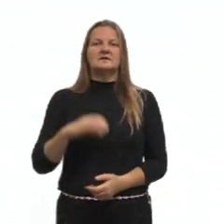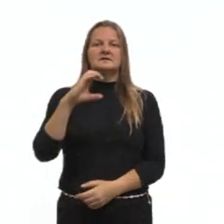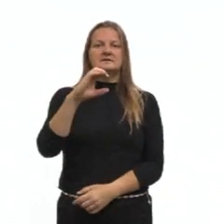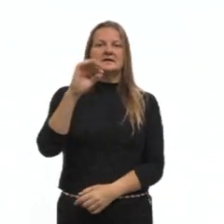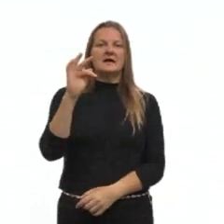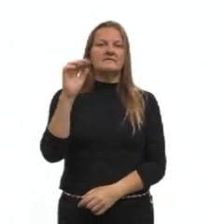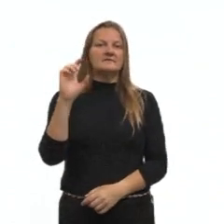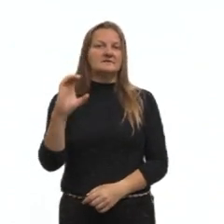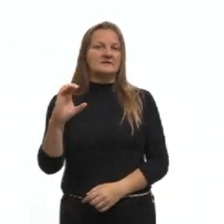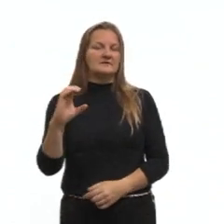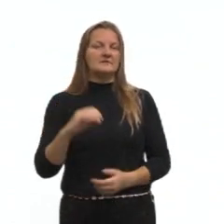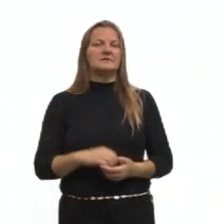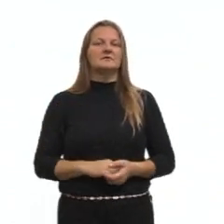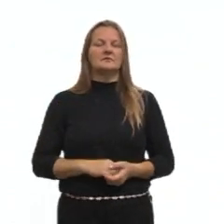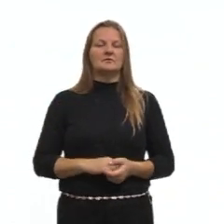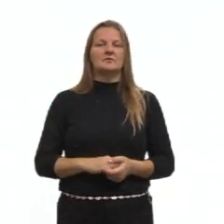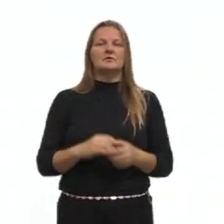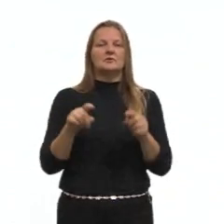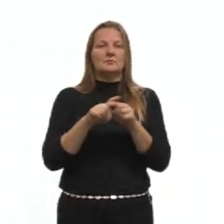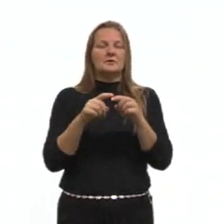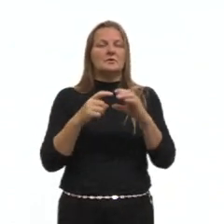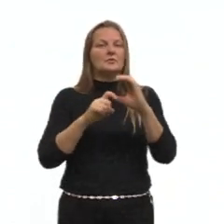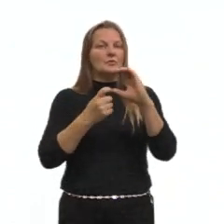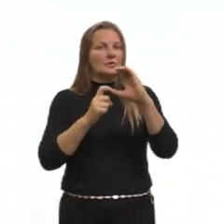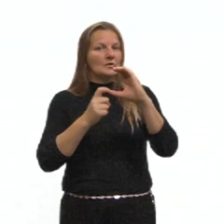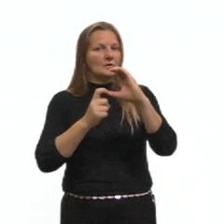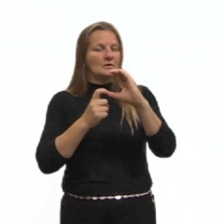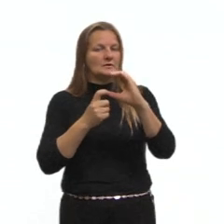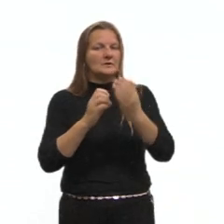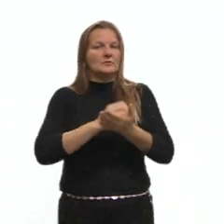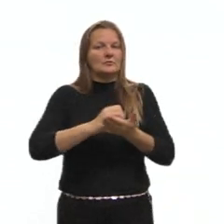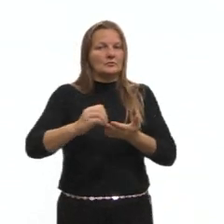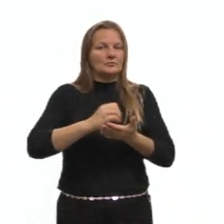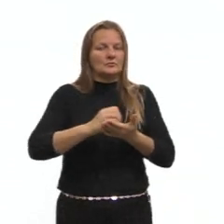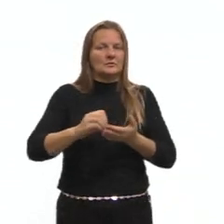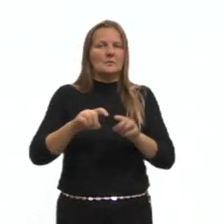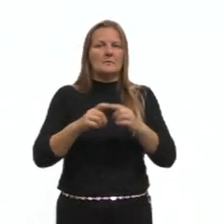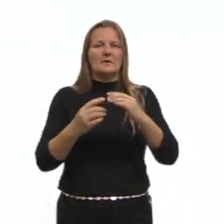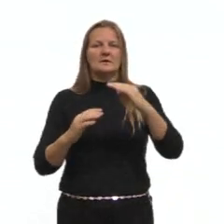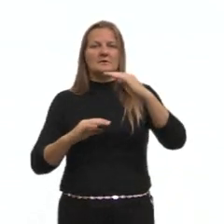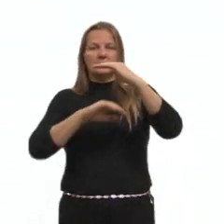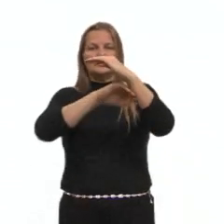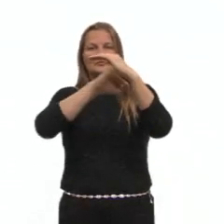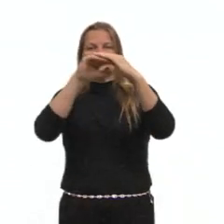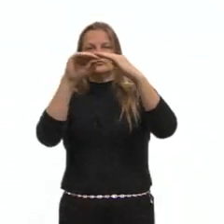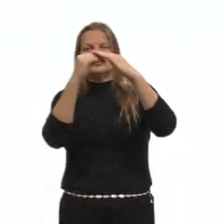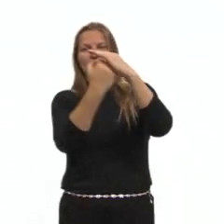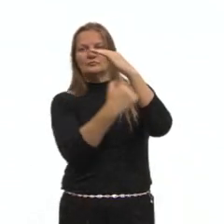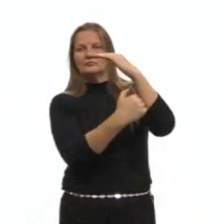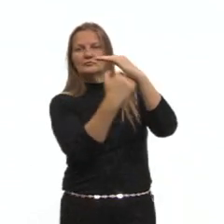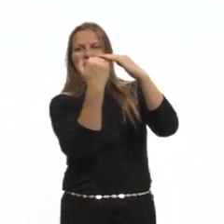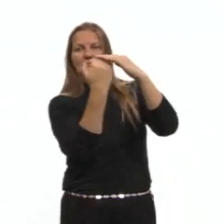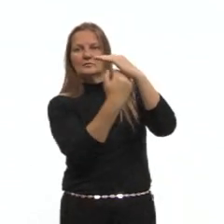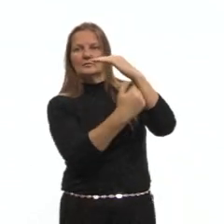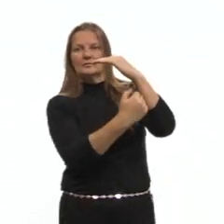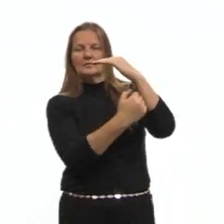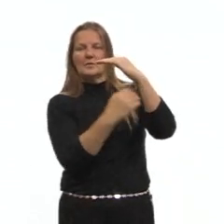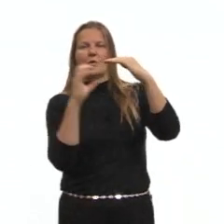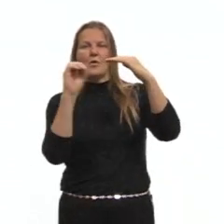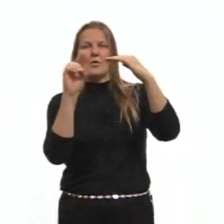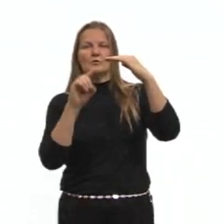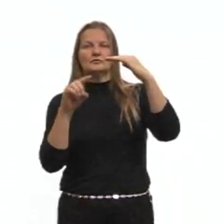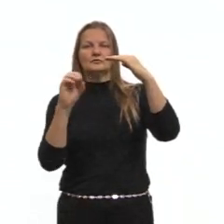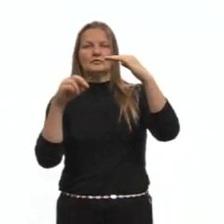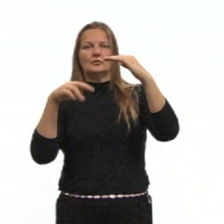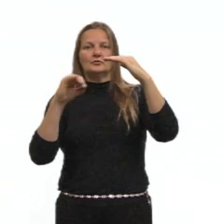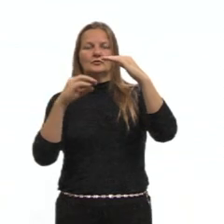os aletos lá o clorofluorcarbonetos né que são os compostos orgânicos mas a camada ela é basicamente constituída pelo gás ozônio e